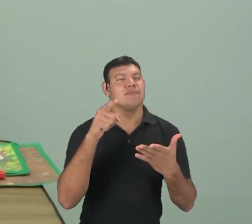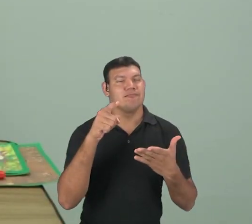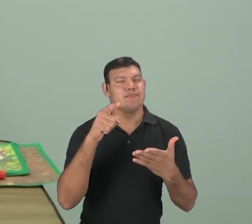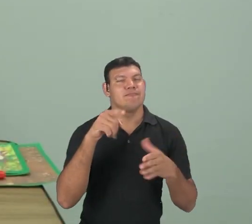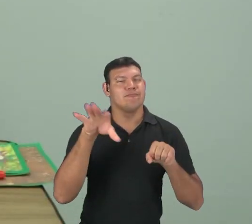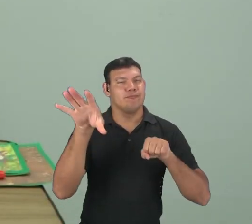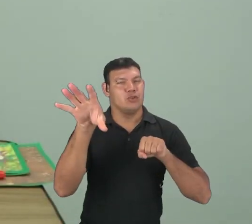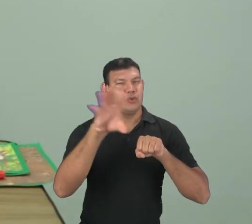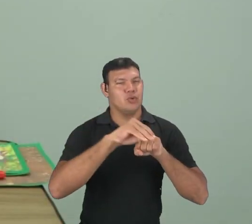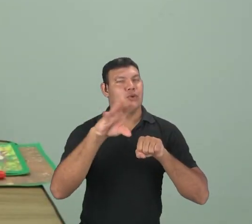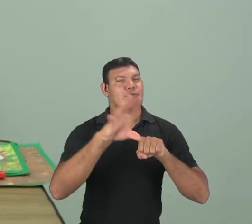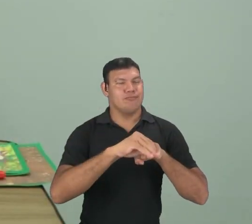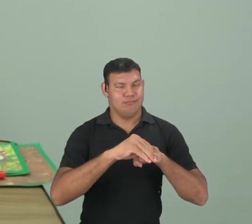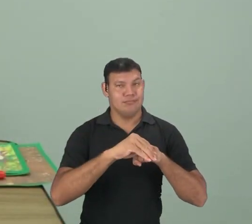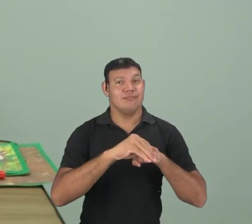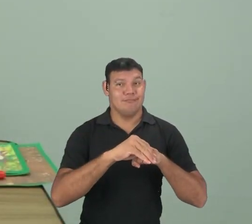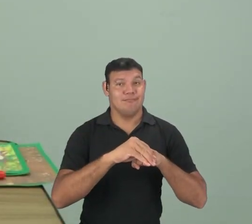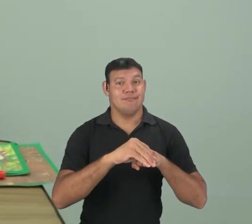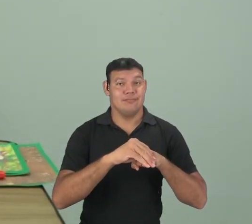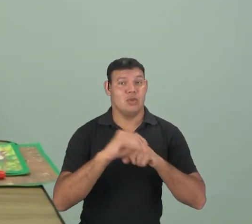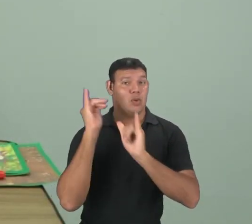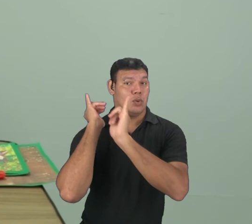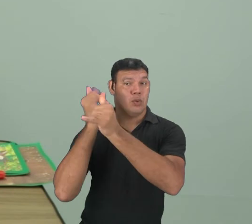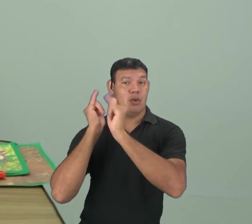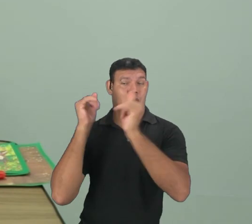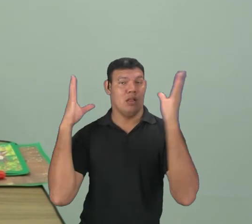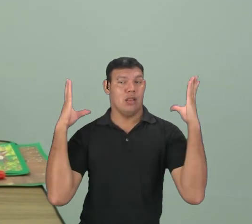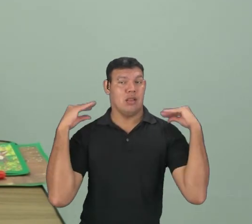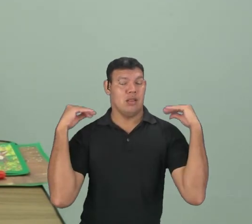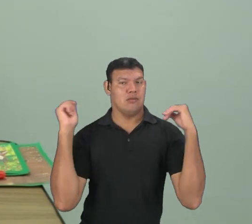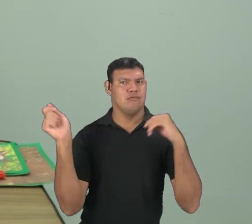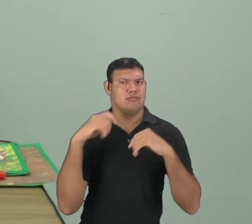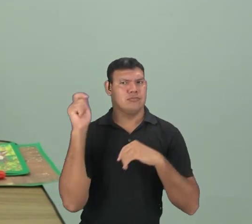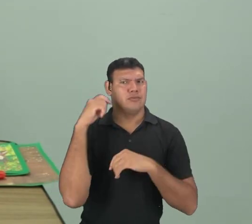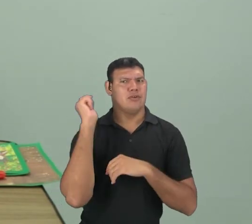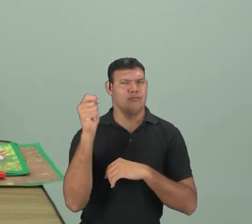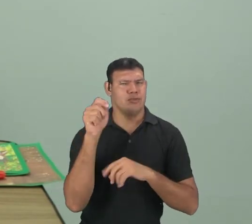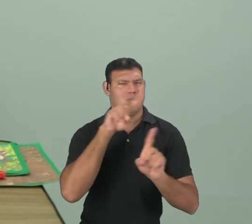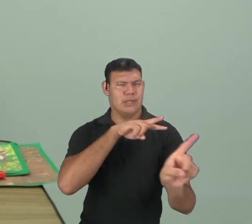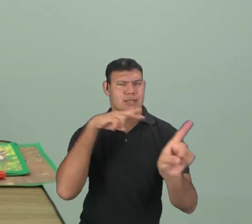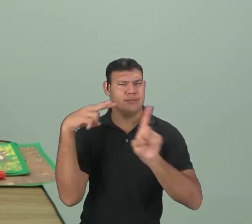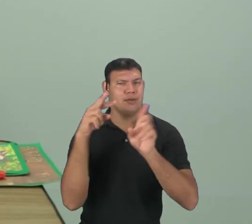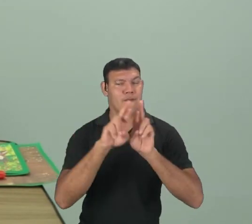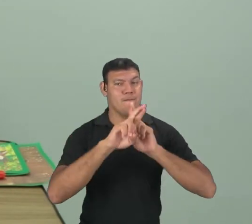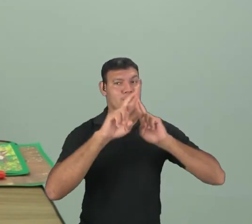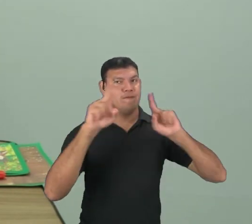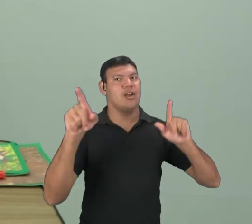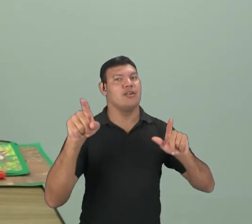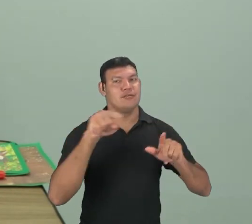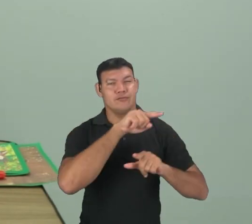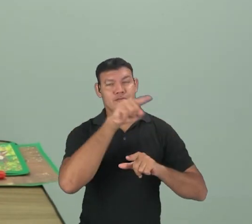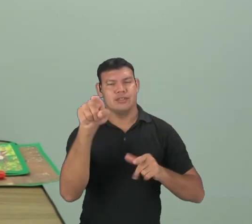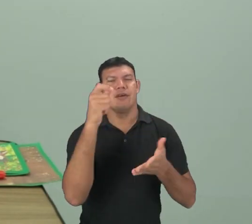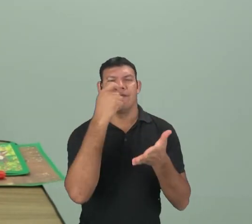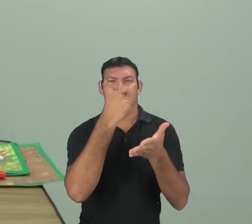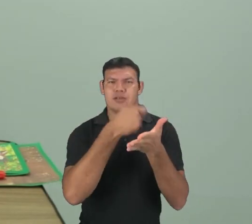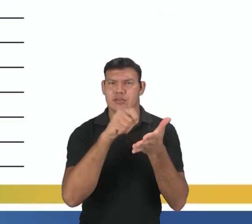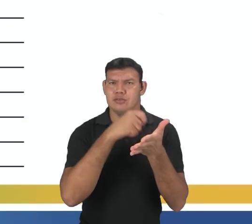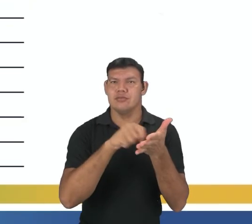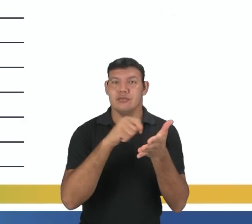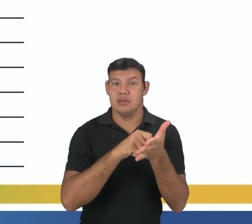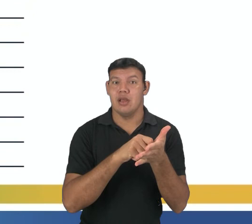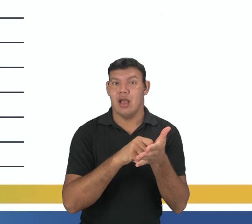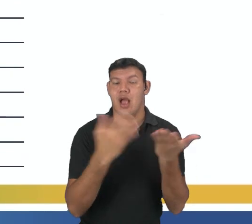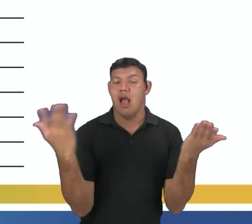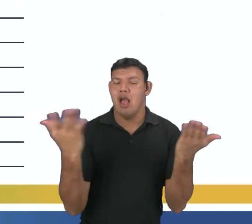aprendeu muito bem, né, sobre os contos de fada e hoje você tem uma nova visão. Para quê? Para que você possa produzir ele.